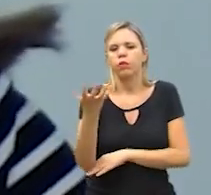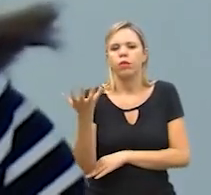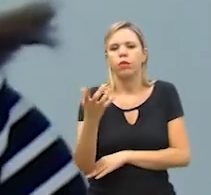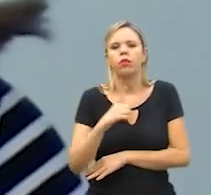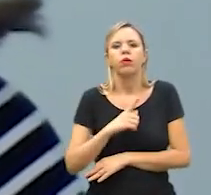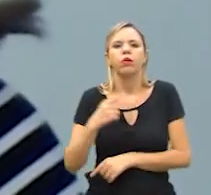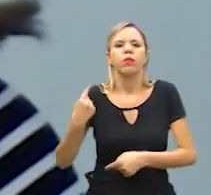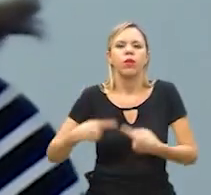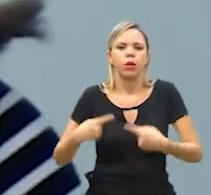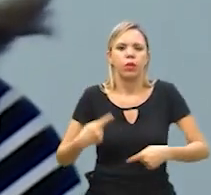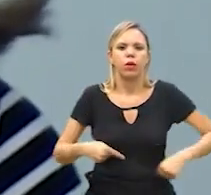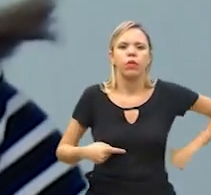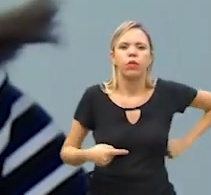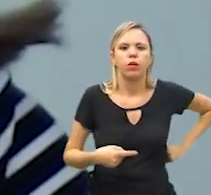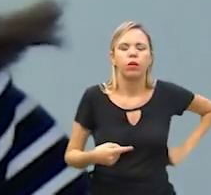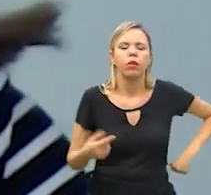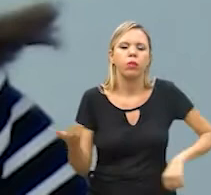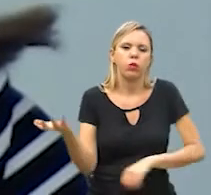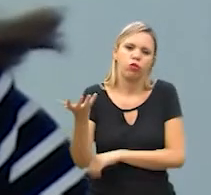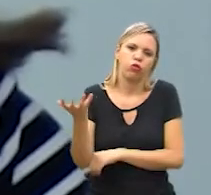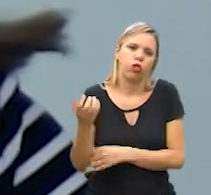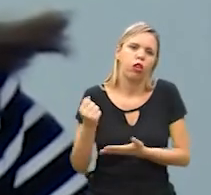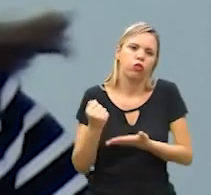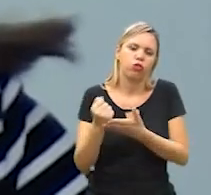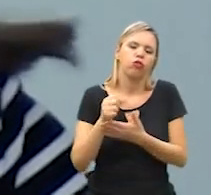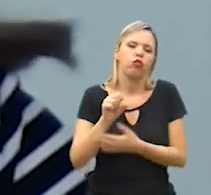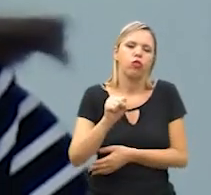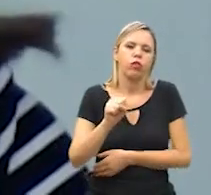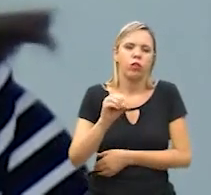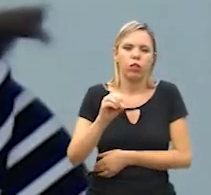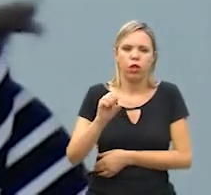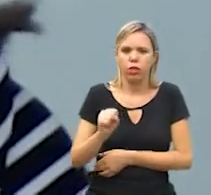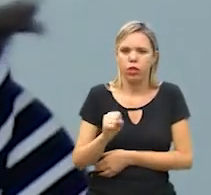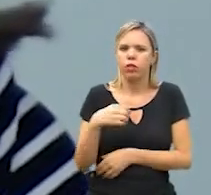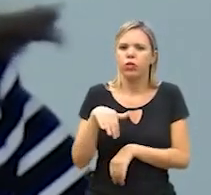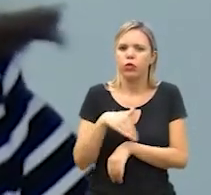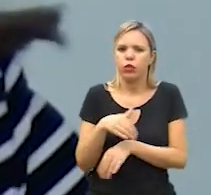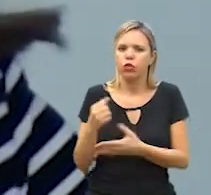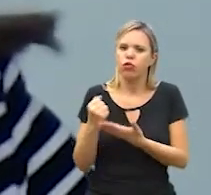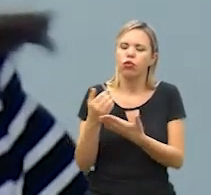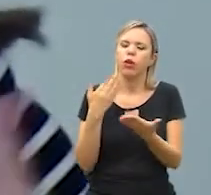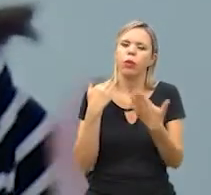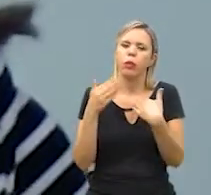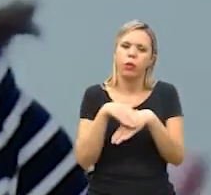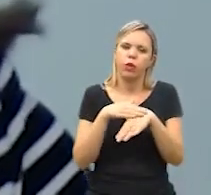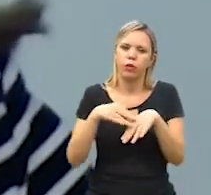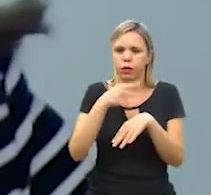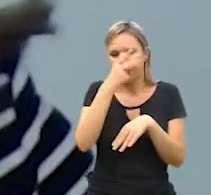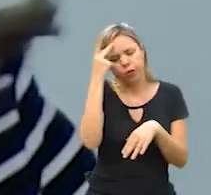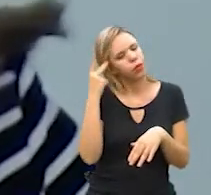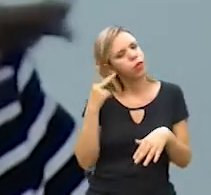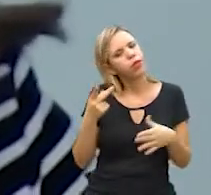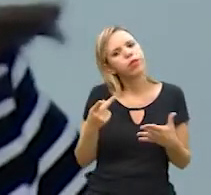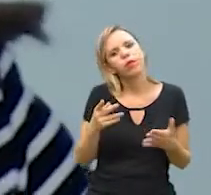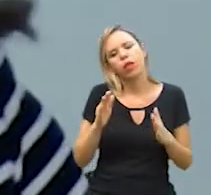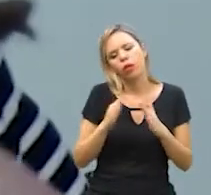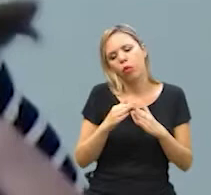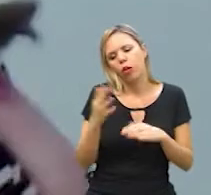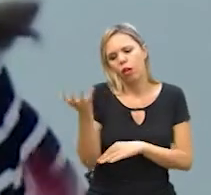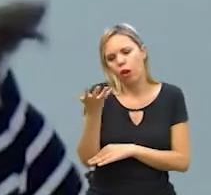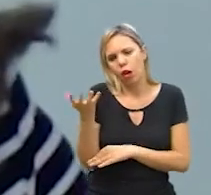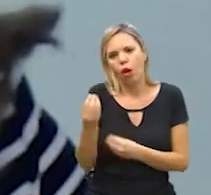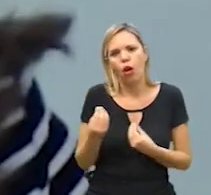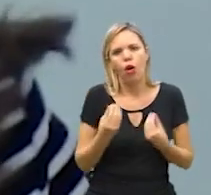situação de rua. Nós temos na política para pessoas em situação de rua o SOS Rua, que faz a abordagem das pessoas